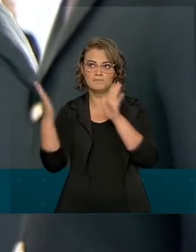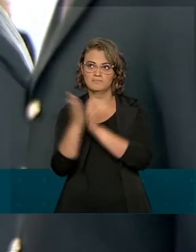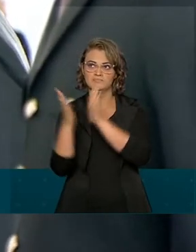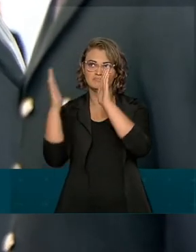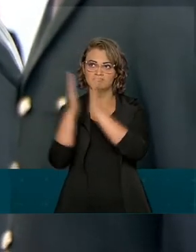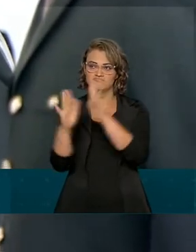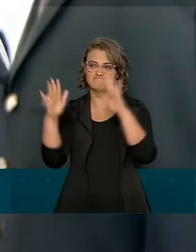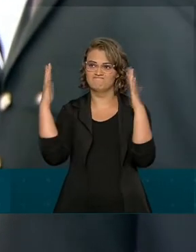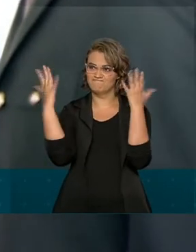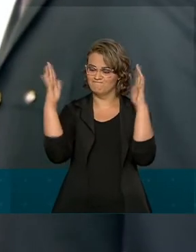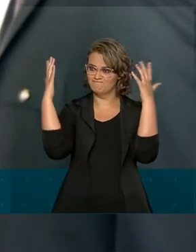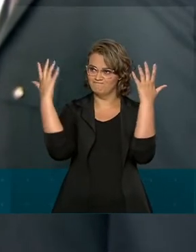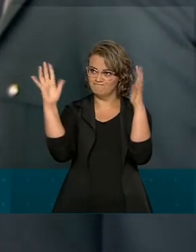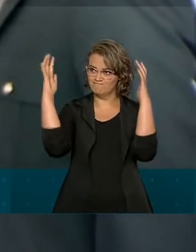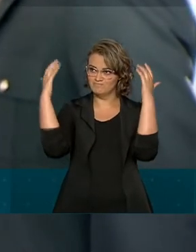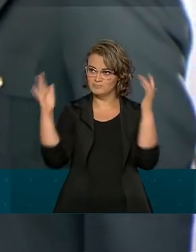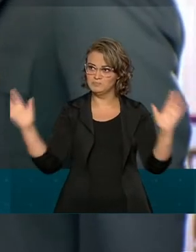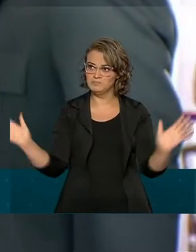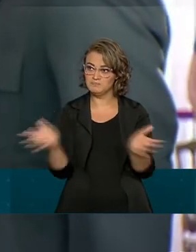aí